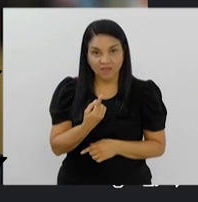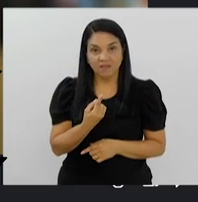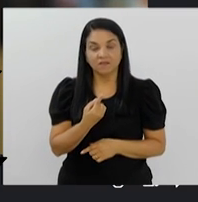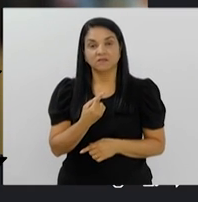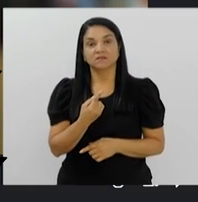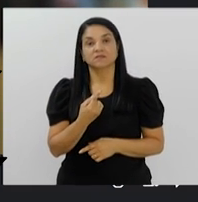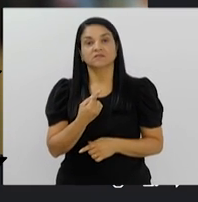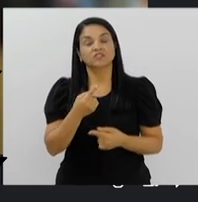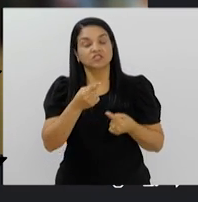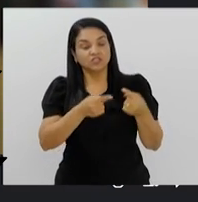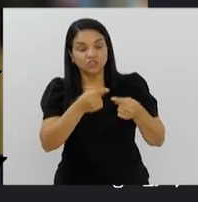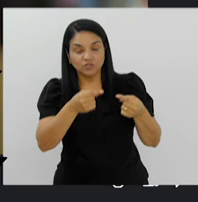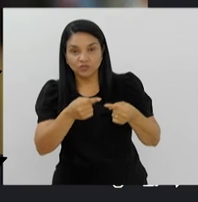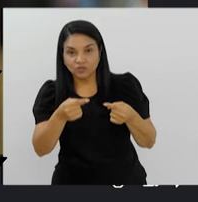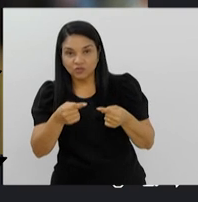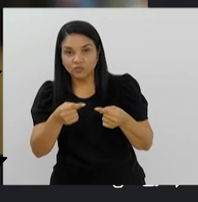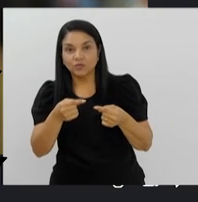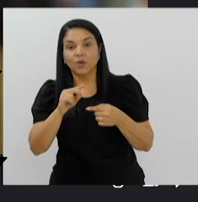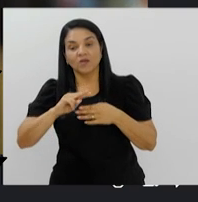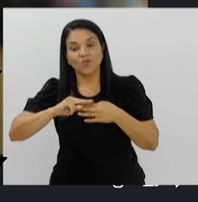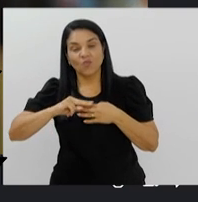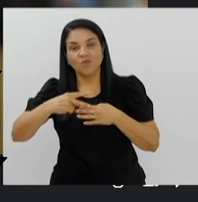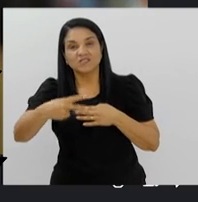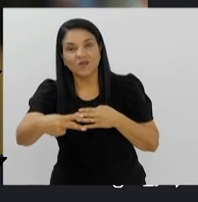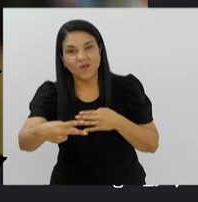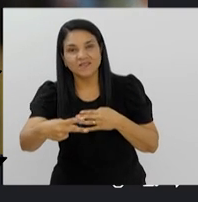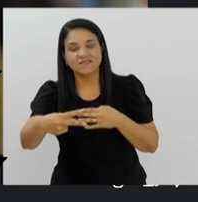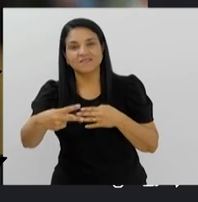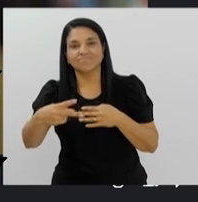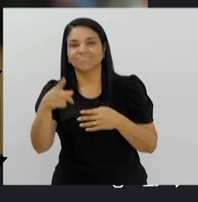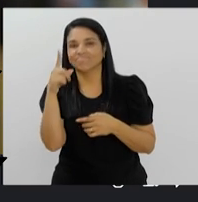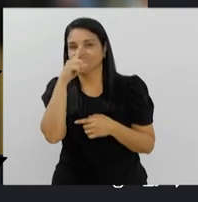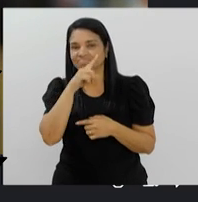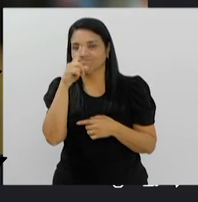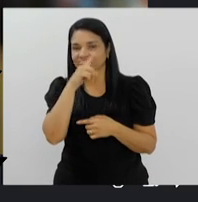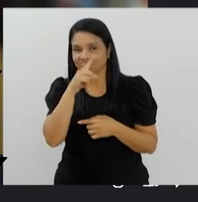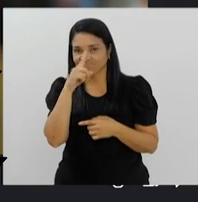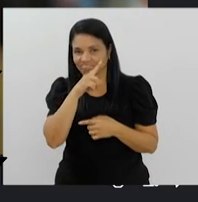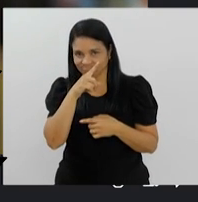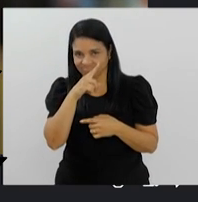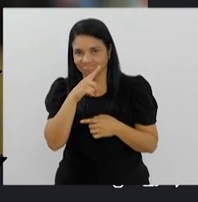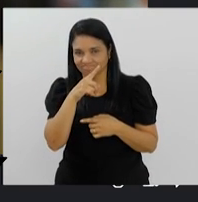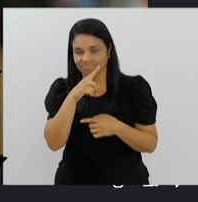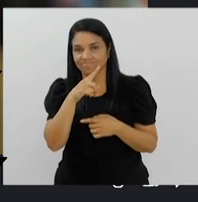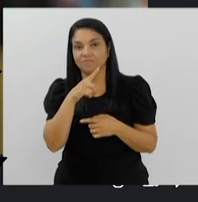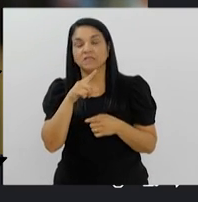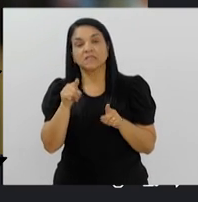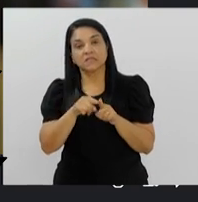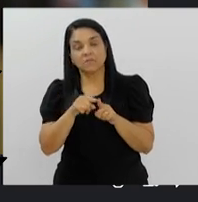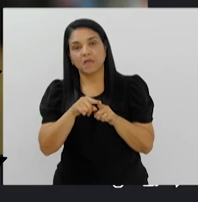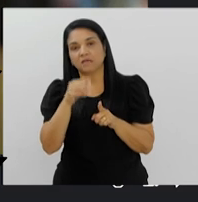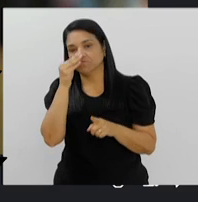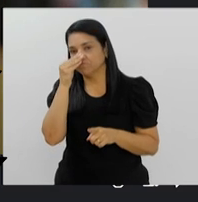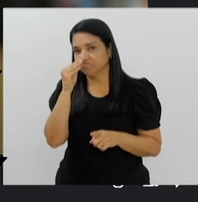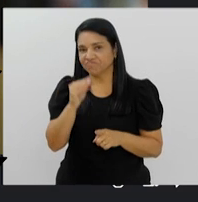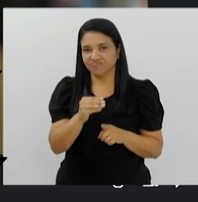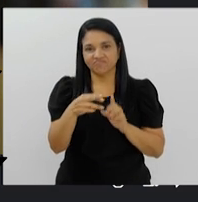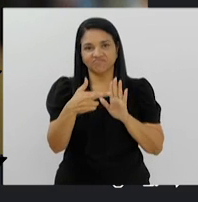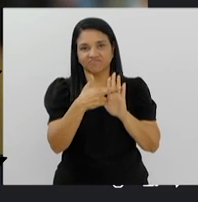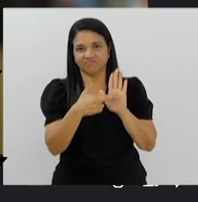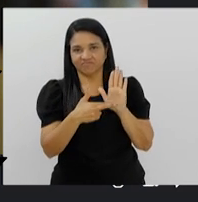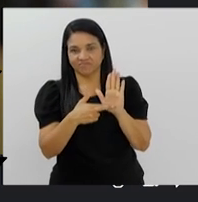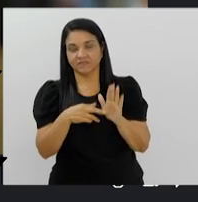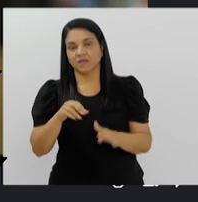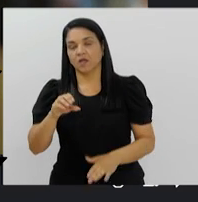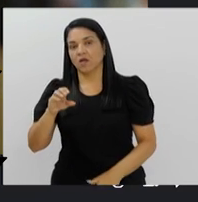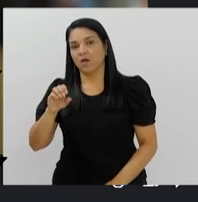nós estamos discutindo é a consequência de lacunas normativas e também da omissão regulatória por parte da ins